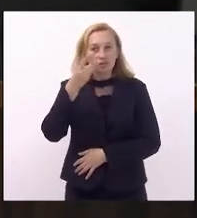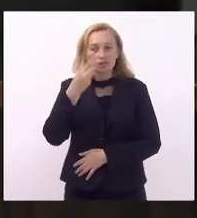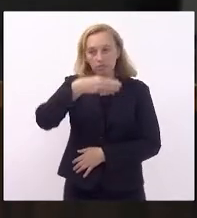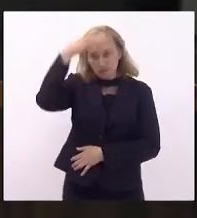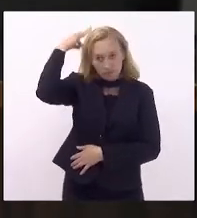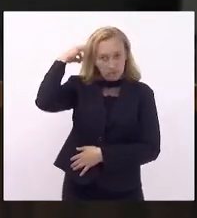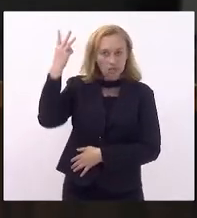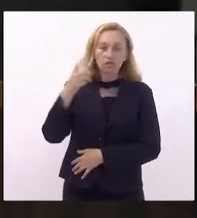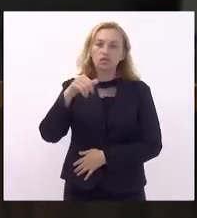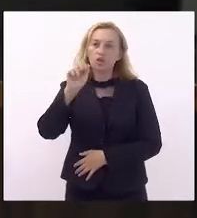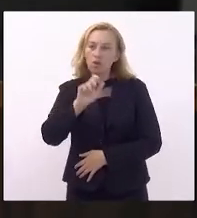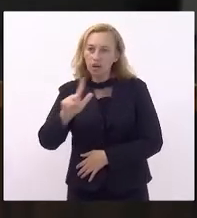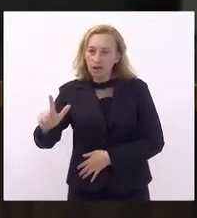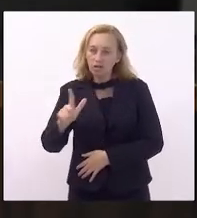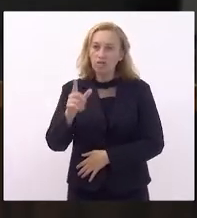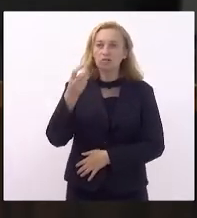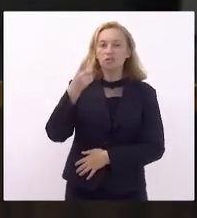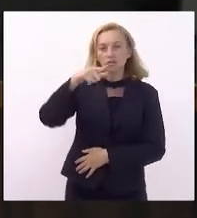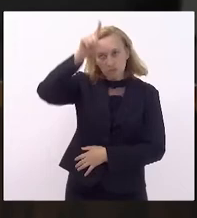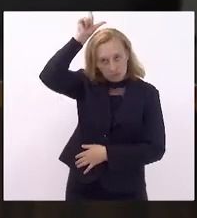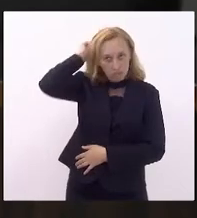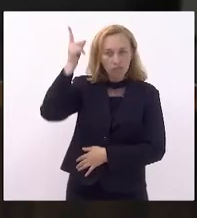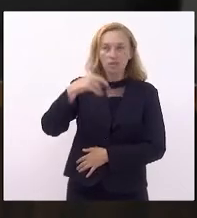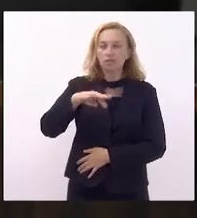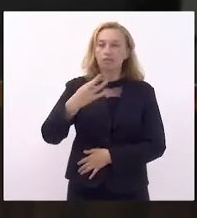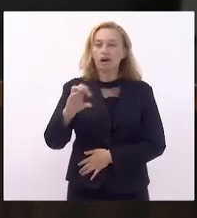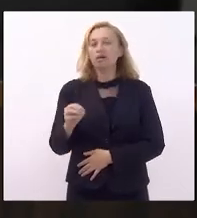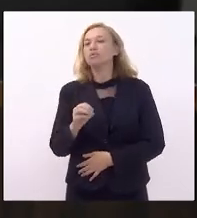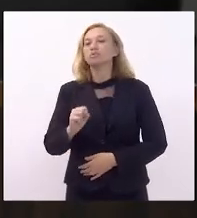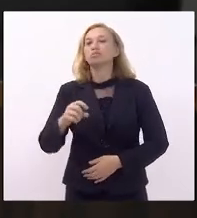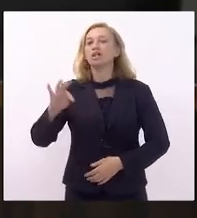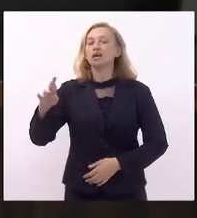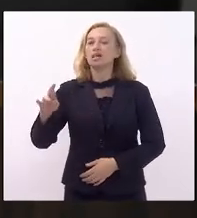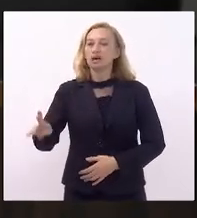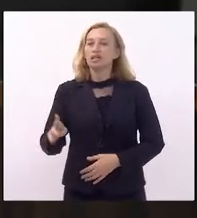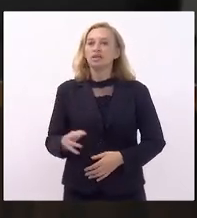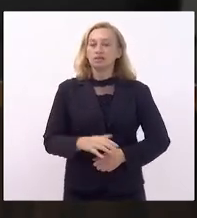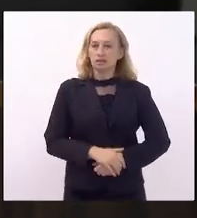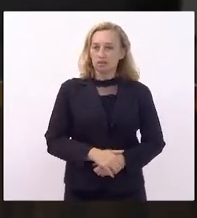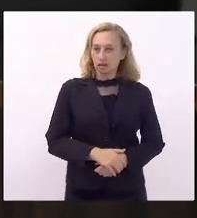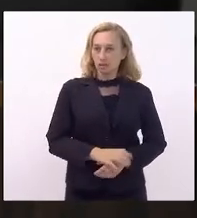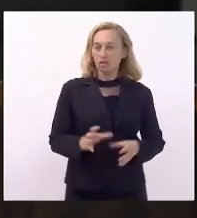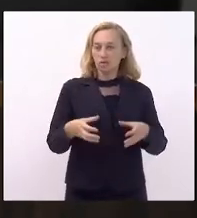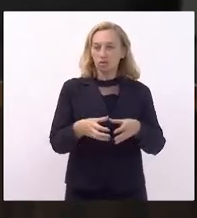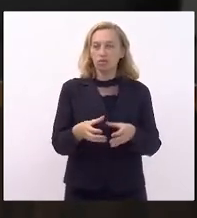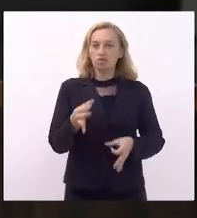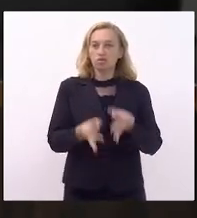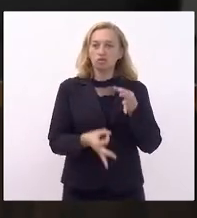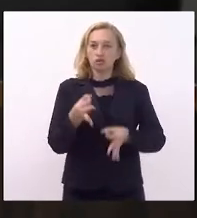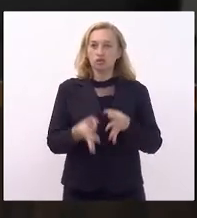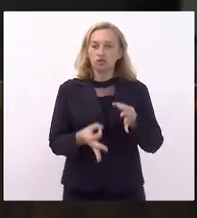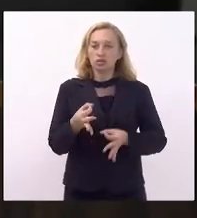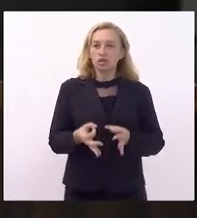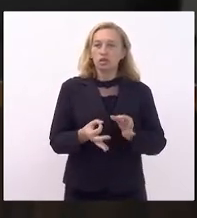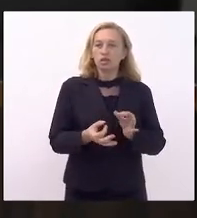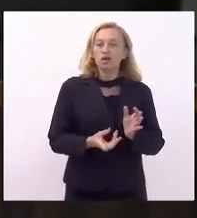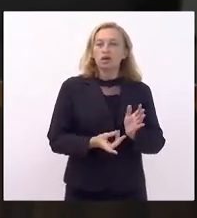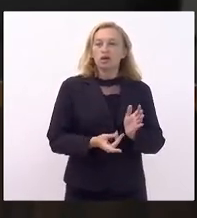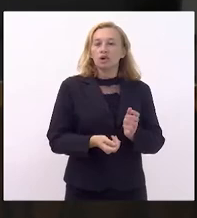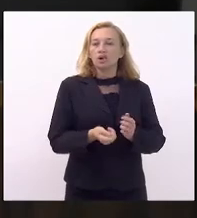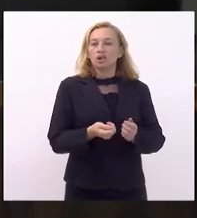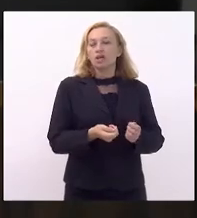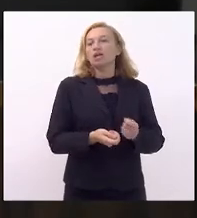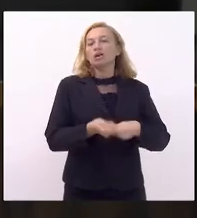Pacheco, Noel de Carvalho, Luiz Paulo e Marcos Miriam. Dependendo de pareceres das Comissões de Constituição de Justiça, Economia e Indústria e Comércio,